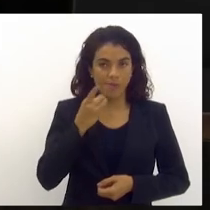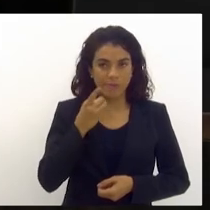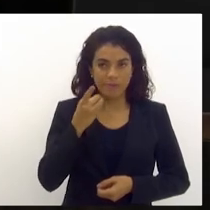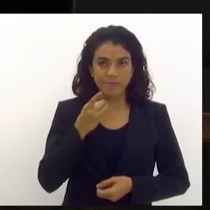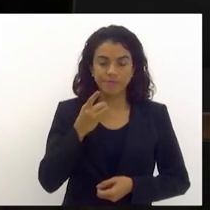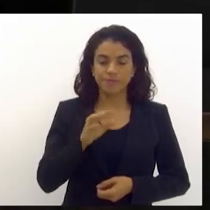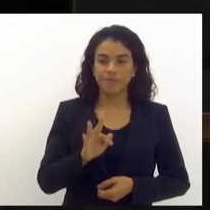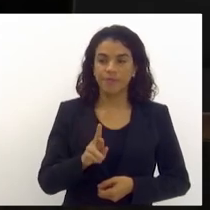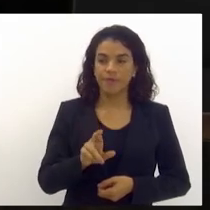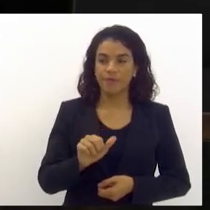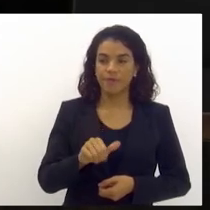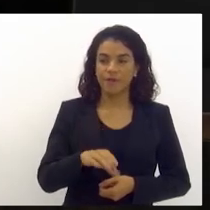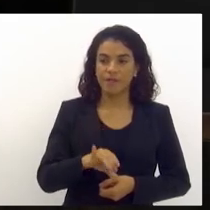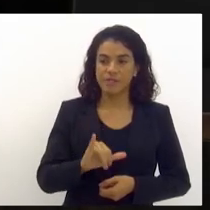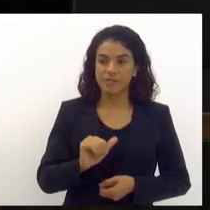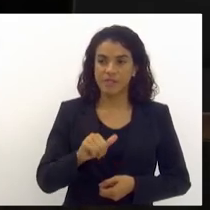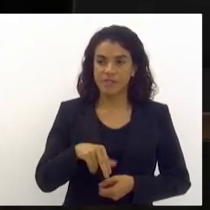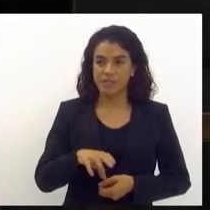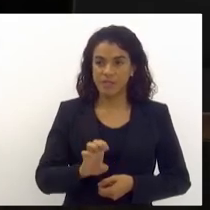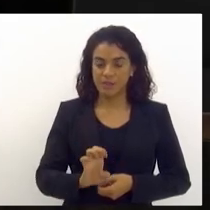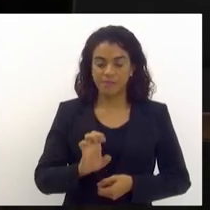deputada Franciane Mota,